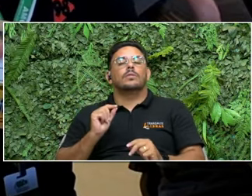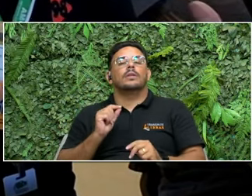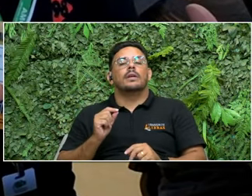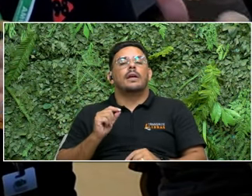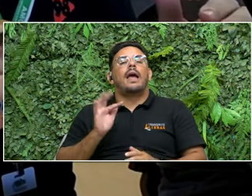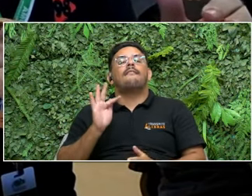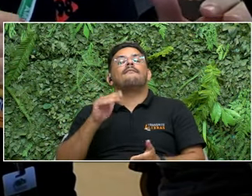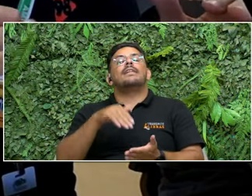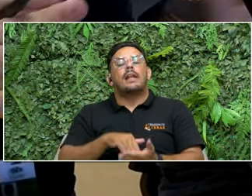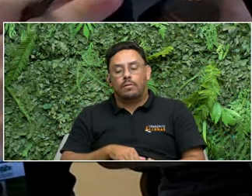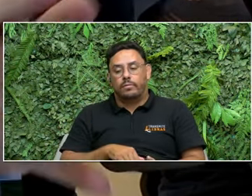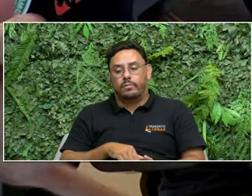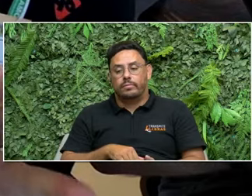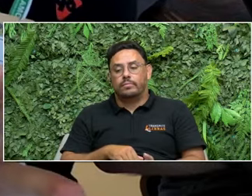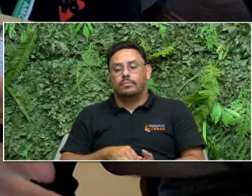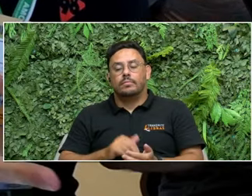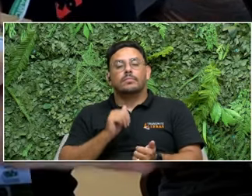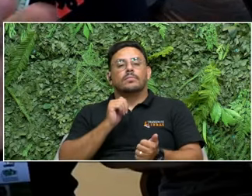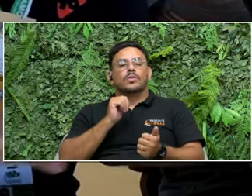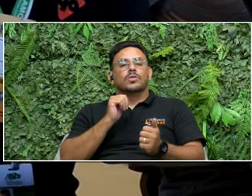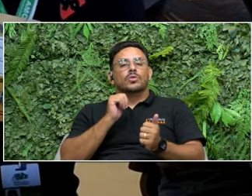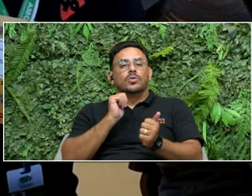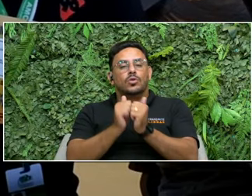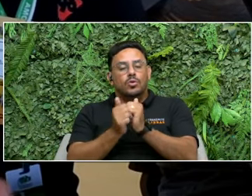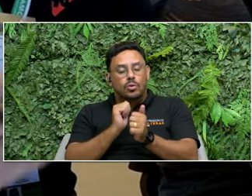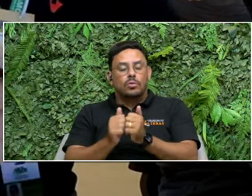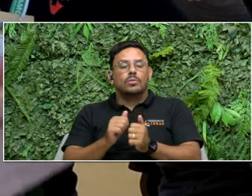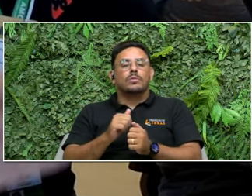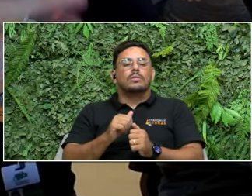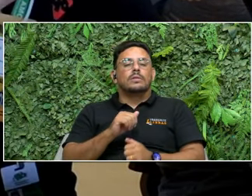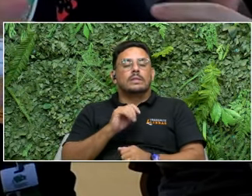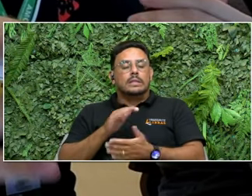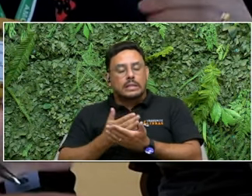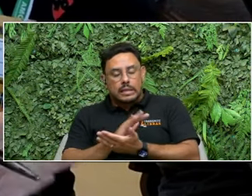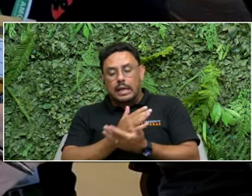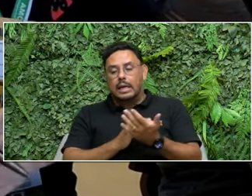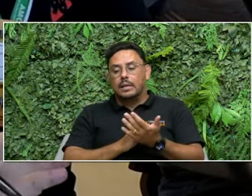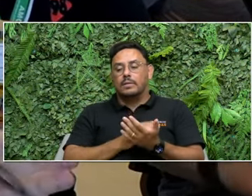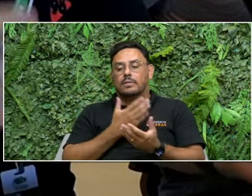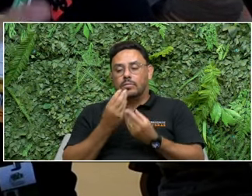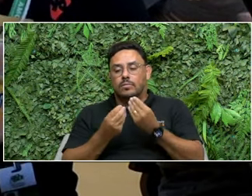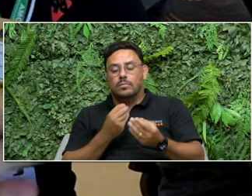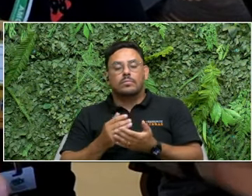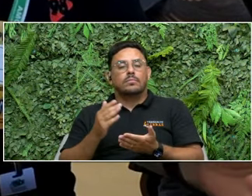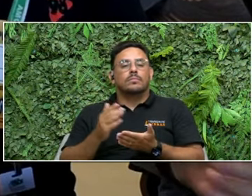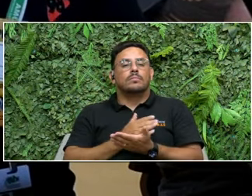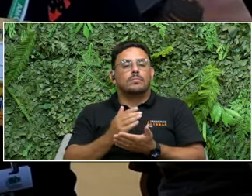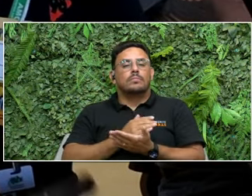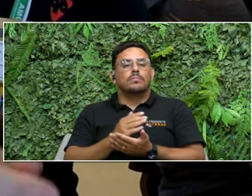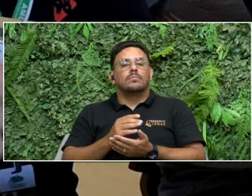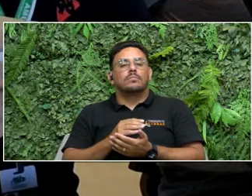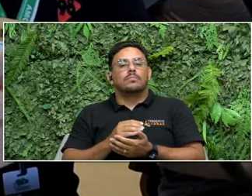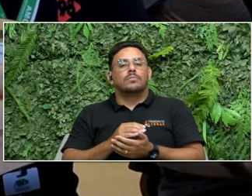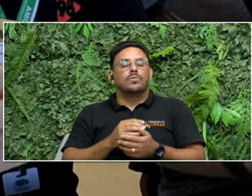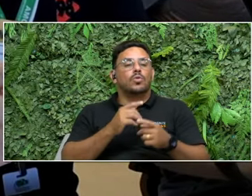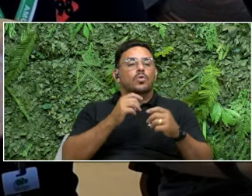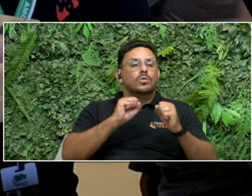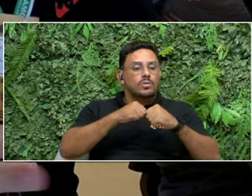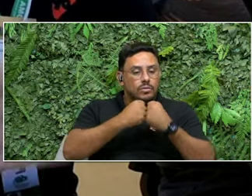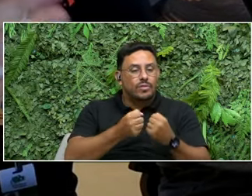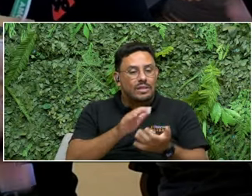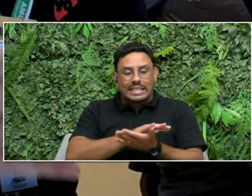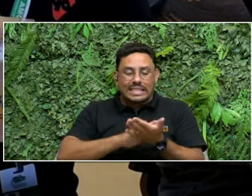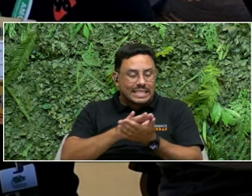assim com mas é decisão é a final então aquele jogo chato aquele jogo Moroso aquele jogo eh em que alguns